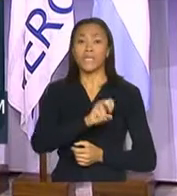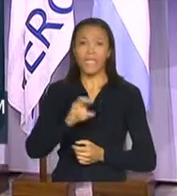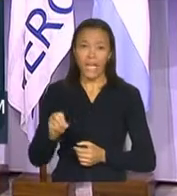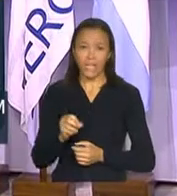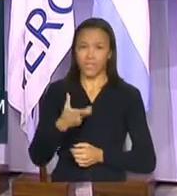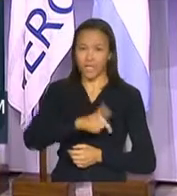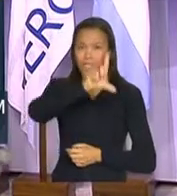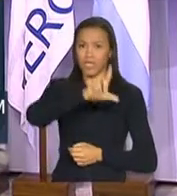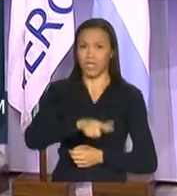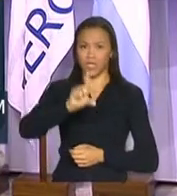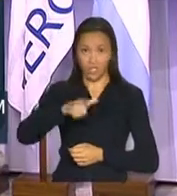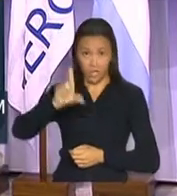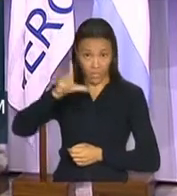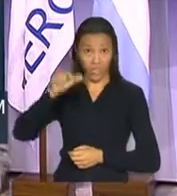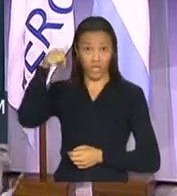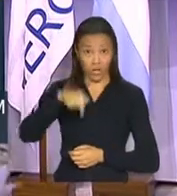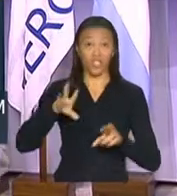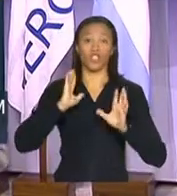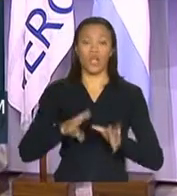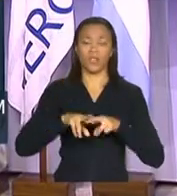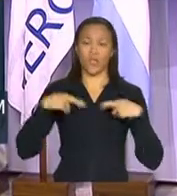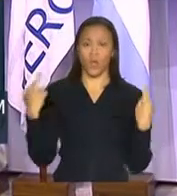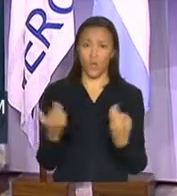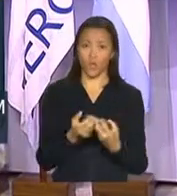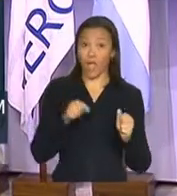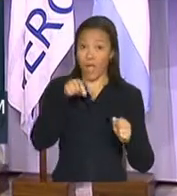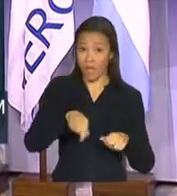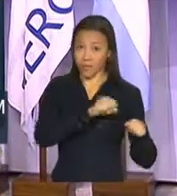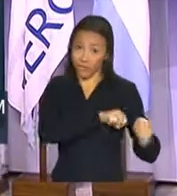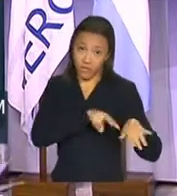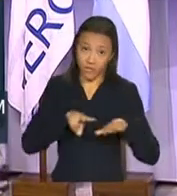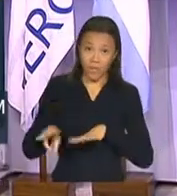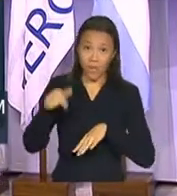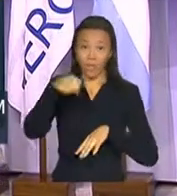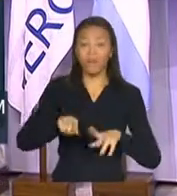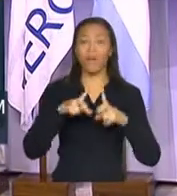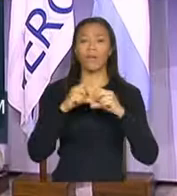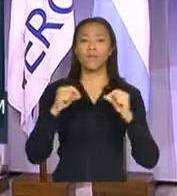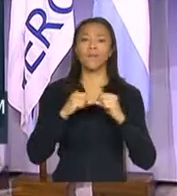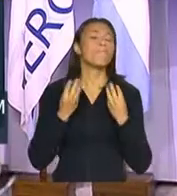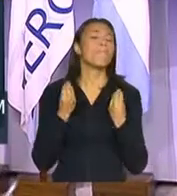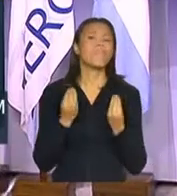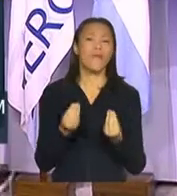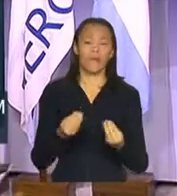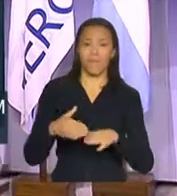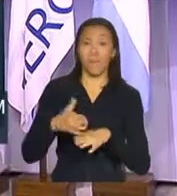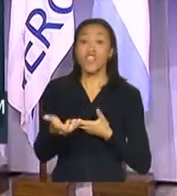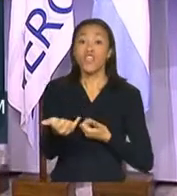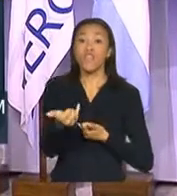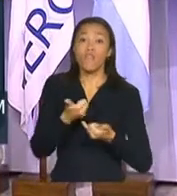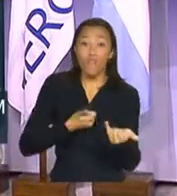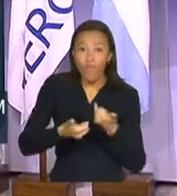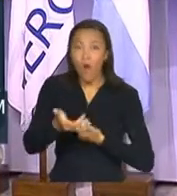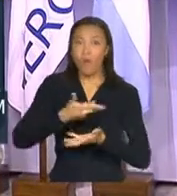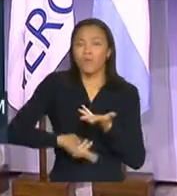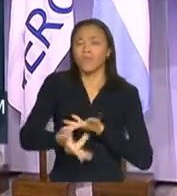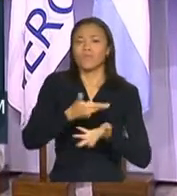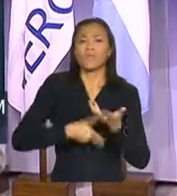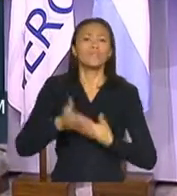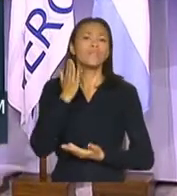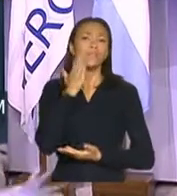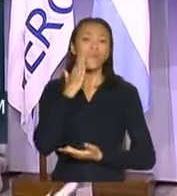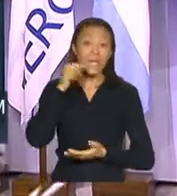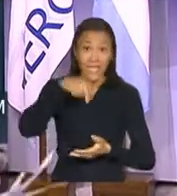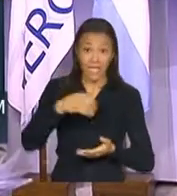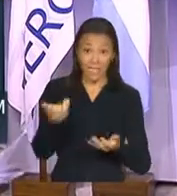500 lideranças se reuniram durante essa semana aqui em Brasília para trocar informações e fazer com